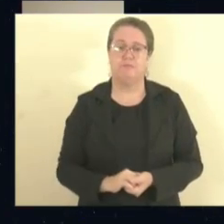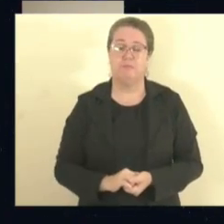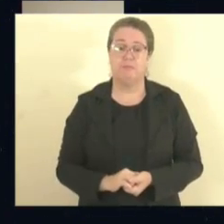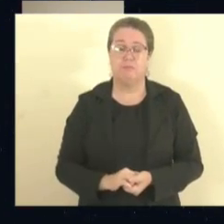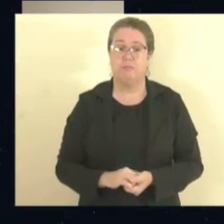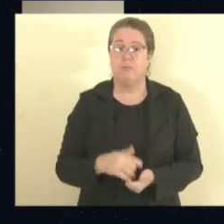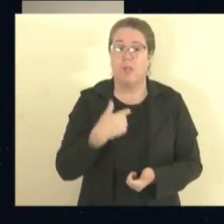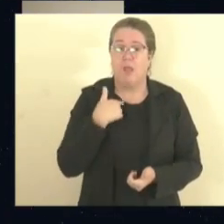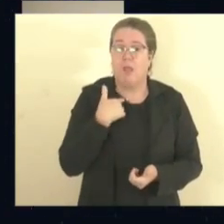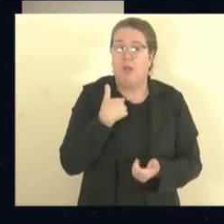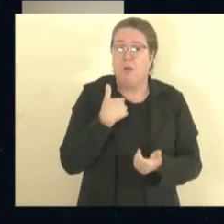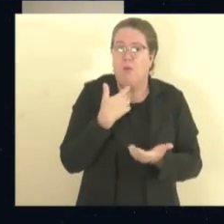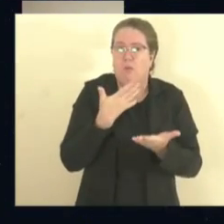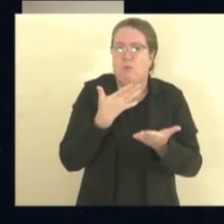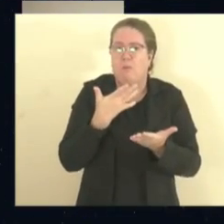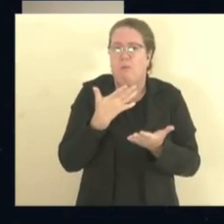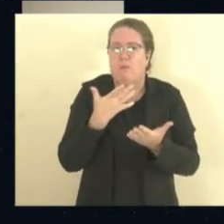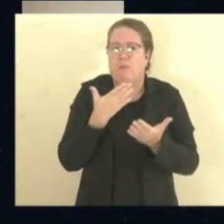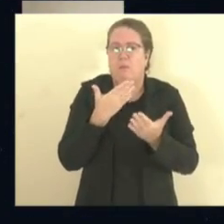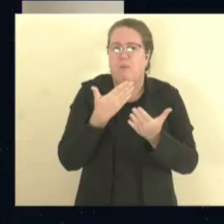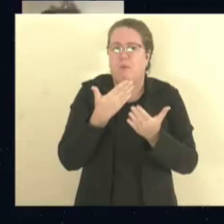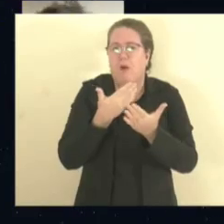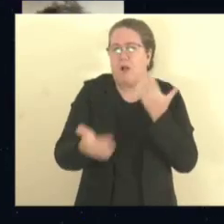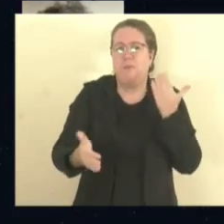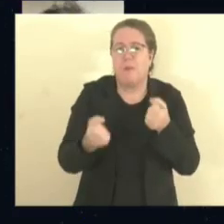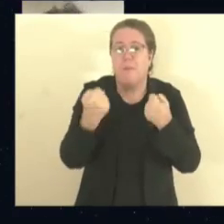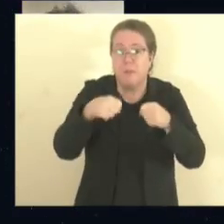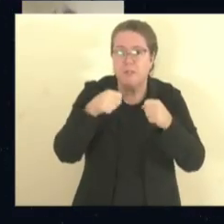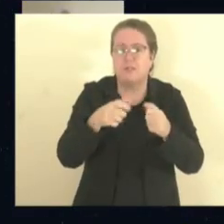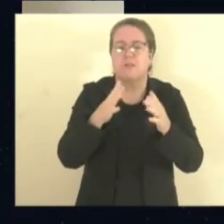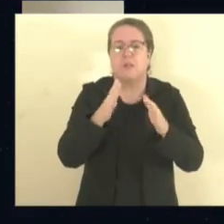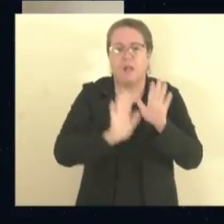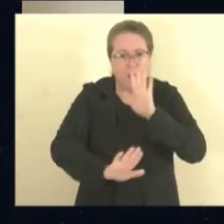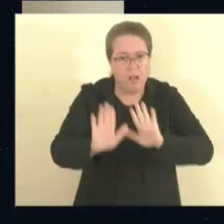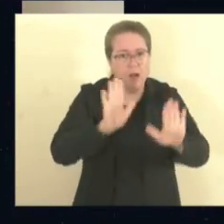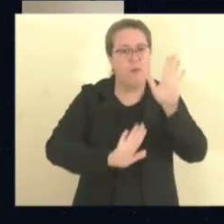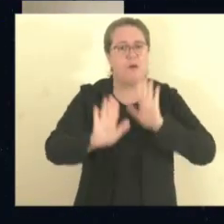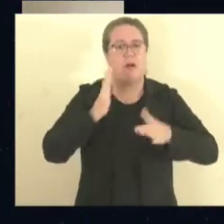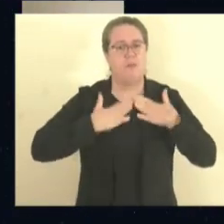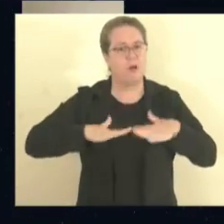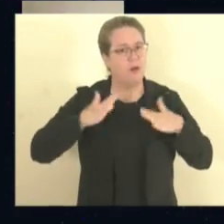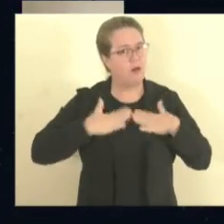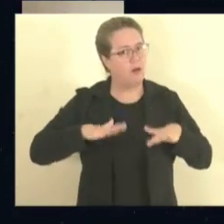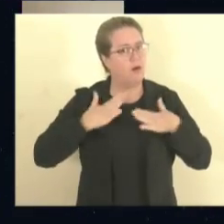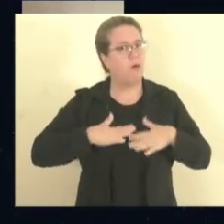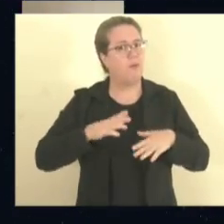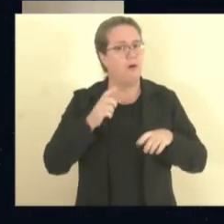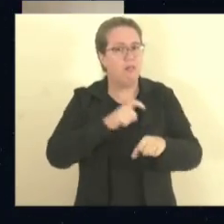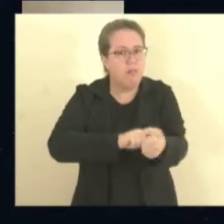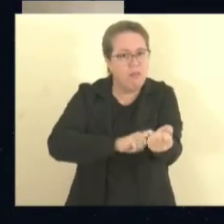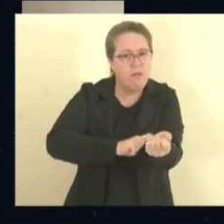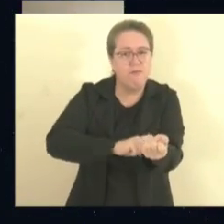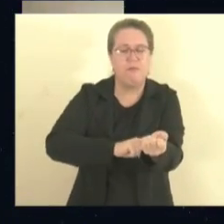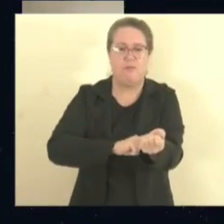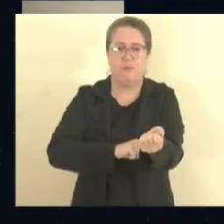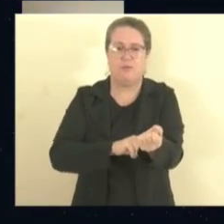O deputado Thiago tinha me pedido a palavra, estou passando para ele. Depois o deputado Serginho fala. Calma, vocês estão muito nervosos.